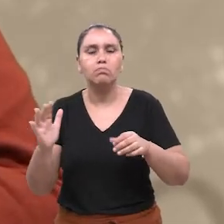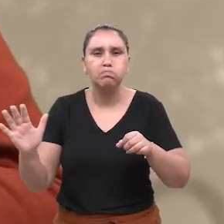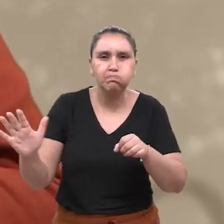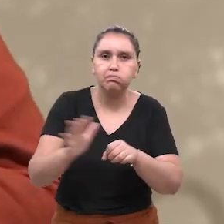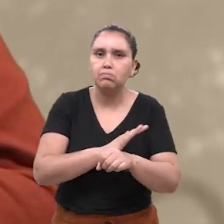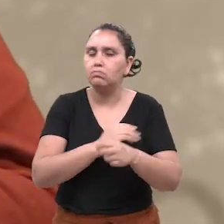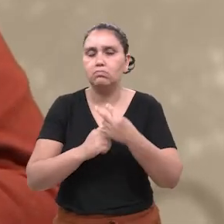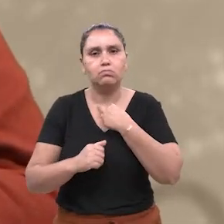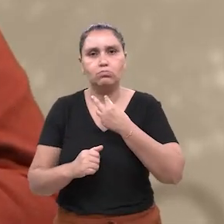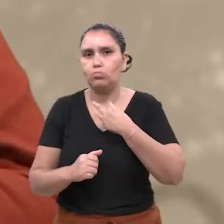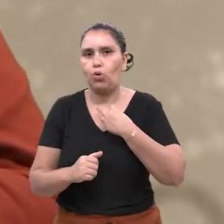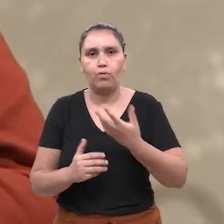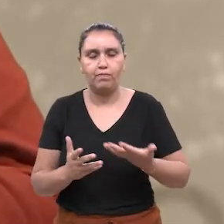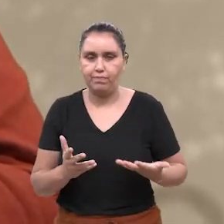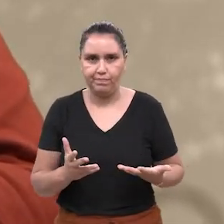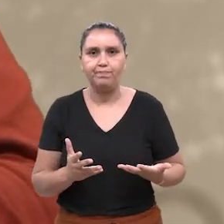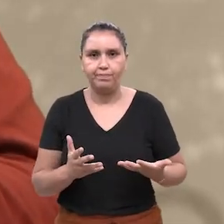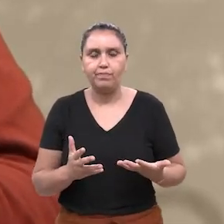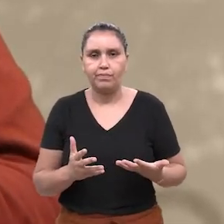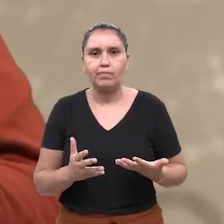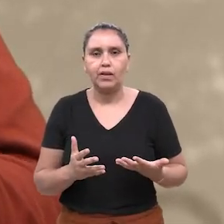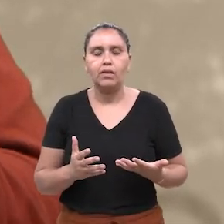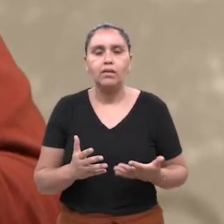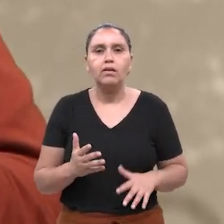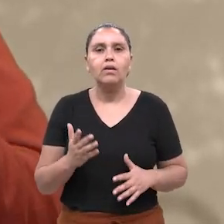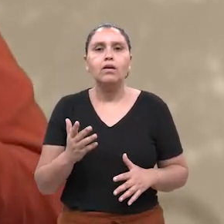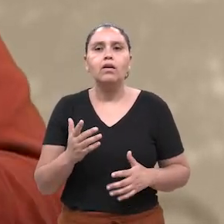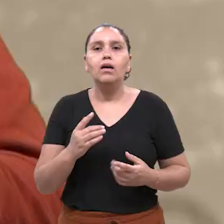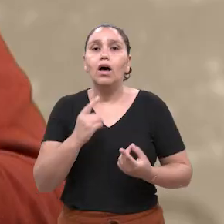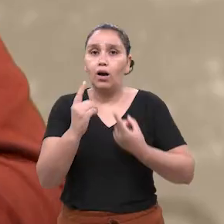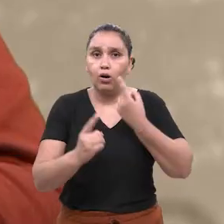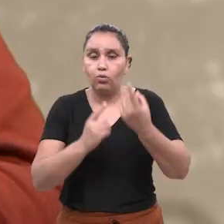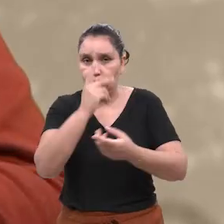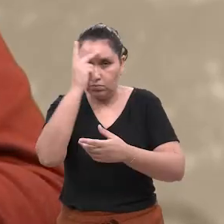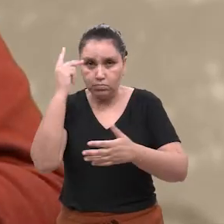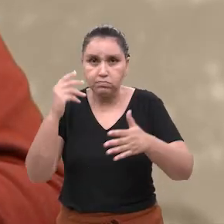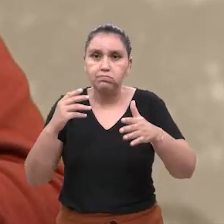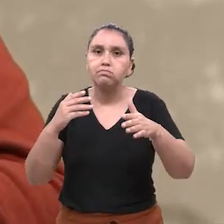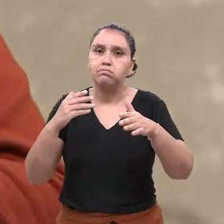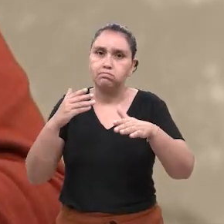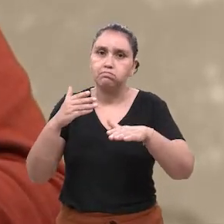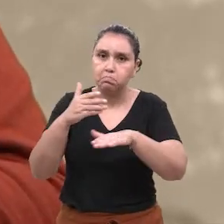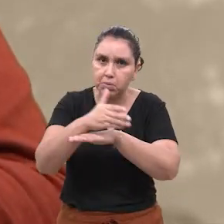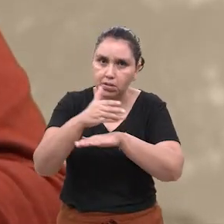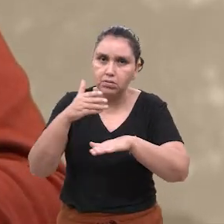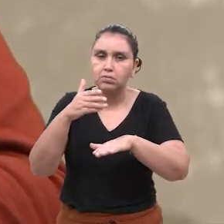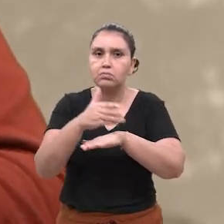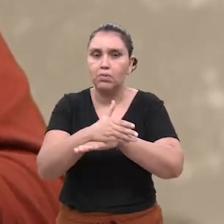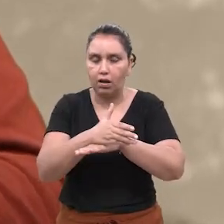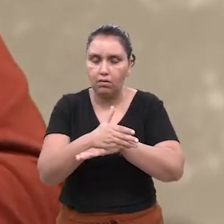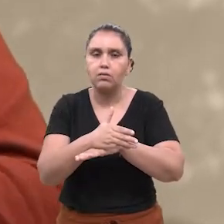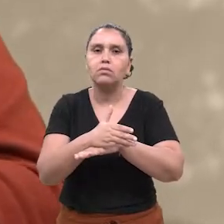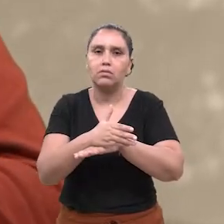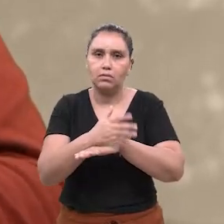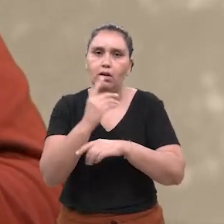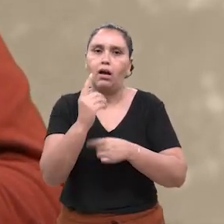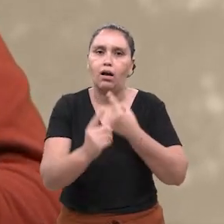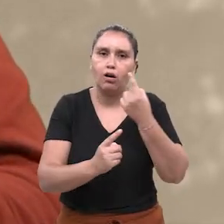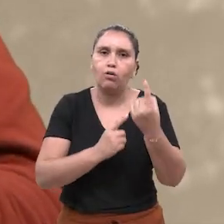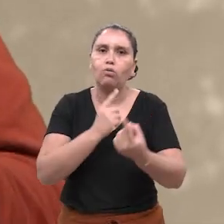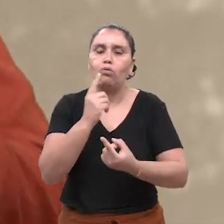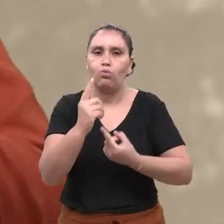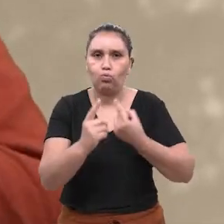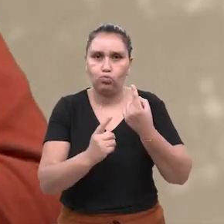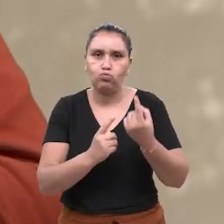não deixamos, a partir de que realmente assumimos em 2020, a gente fechou as portas para